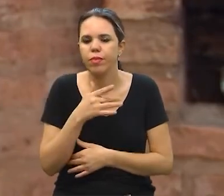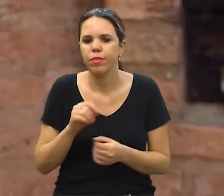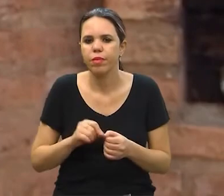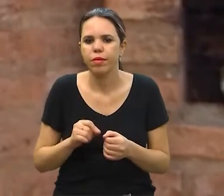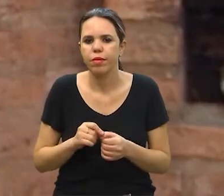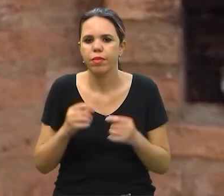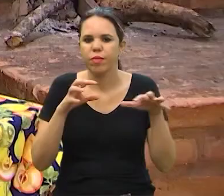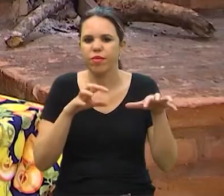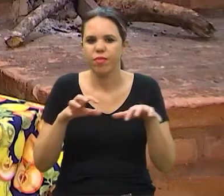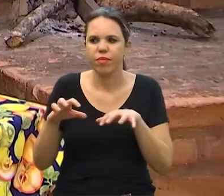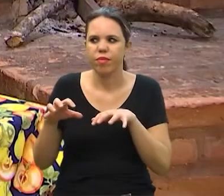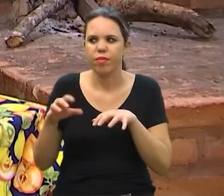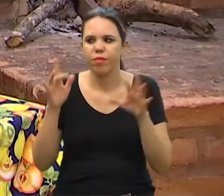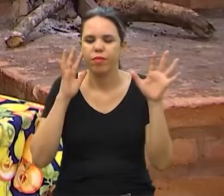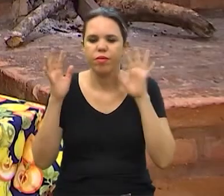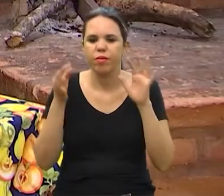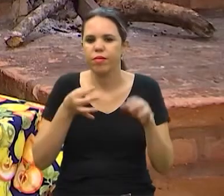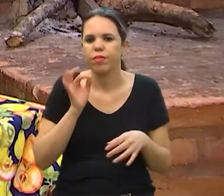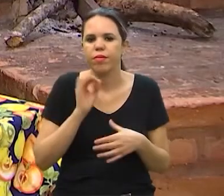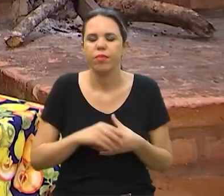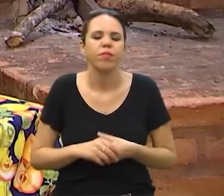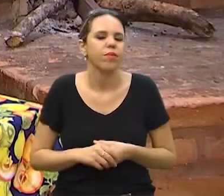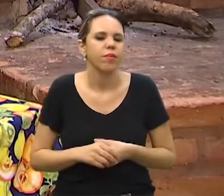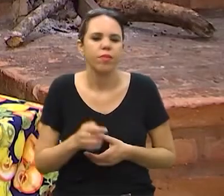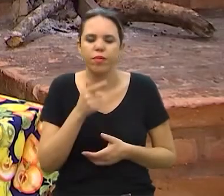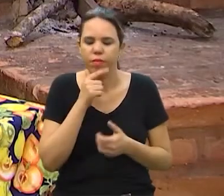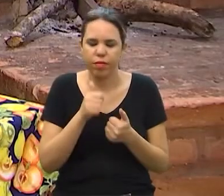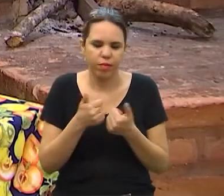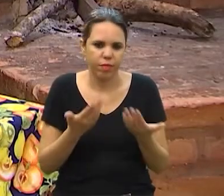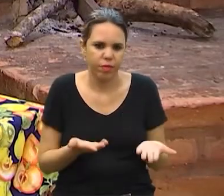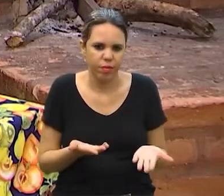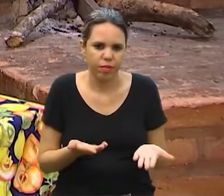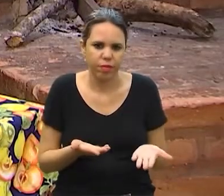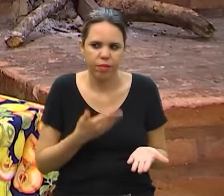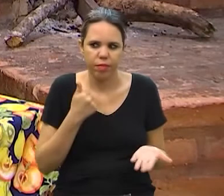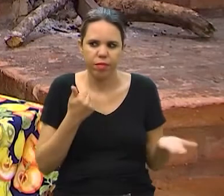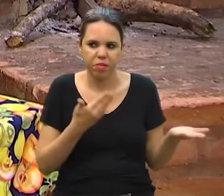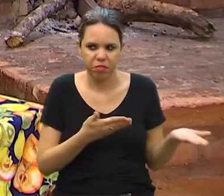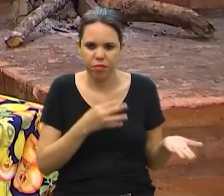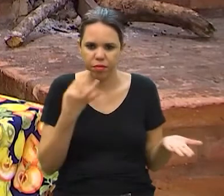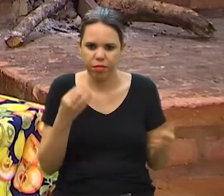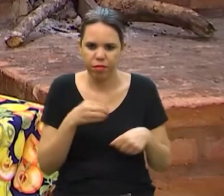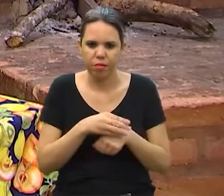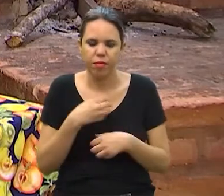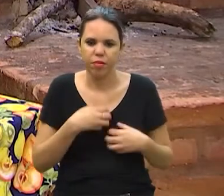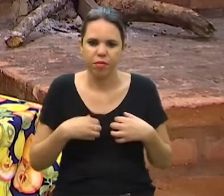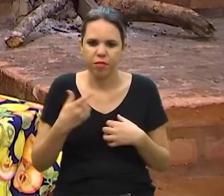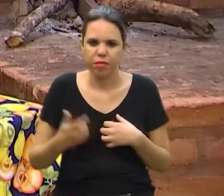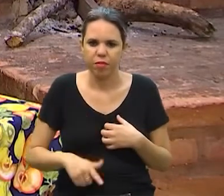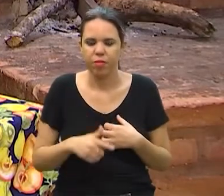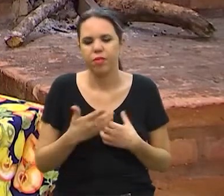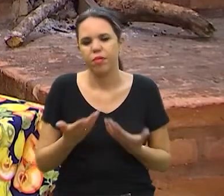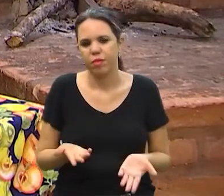meio chovendo. Então imagina um cafezinho, né, com um pãozinho de queijo, né? Nada melhor que isso, né? Eu vou passar mal de novo,